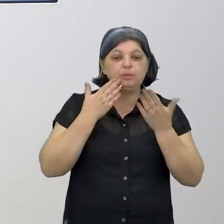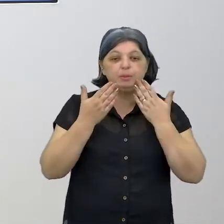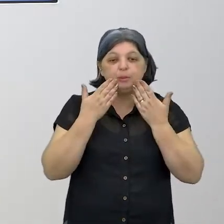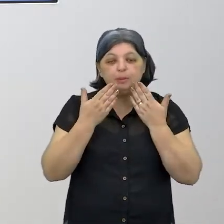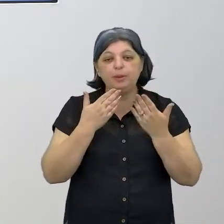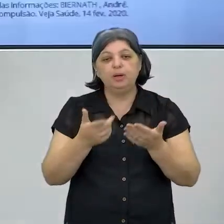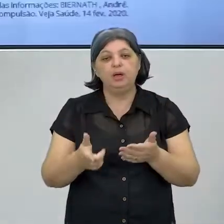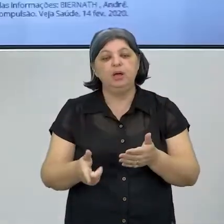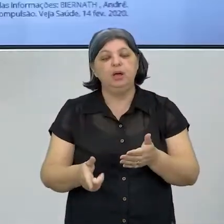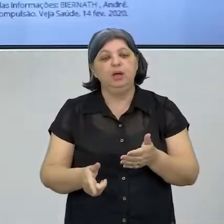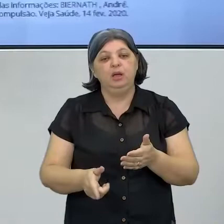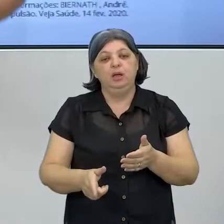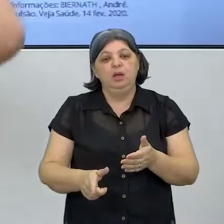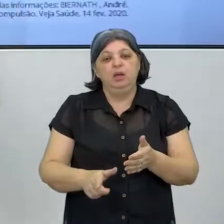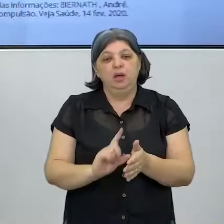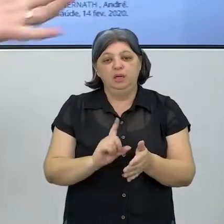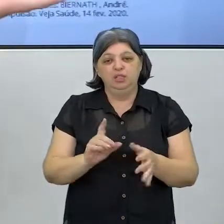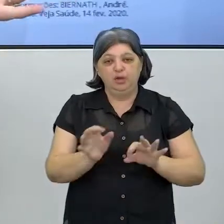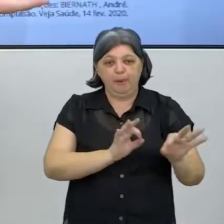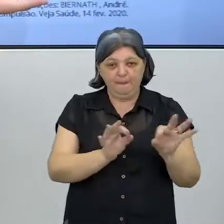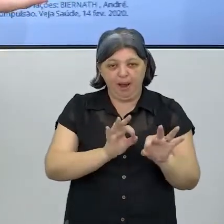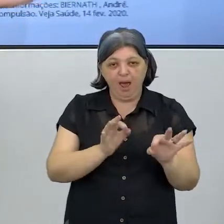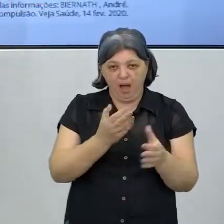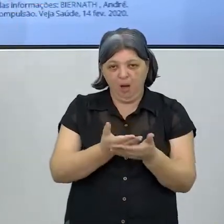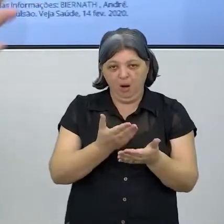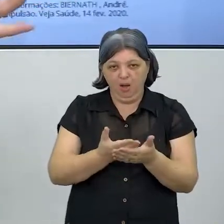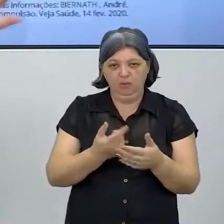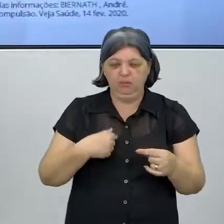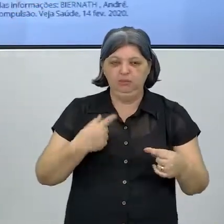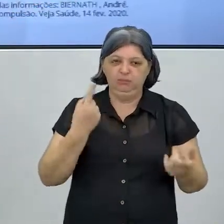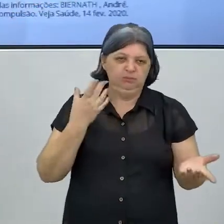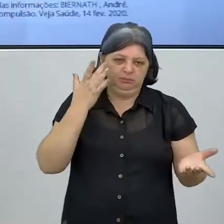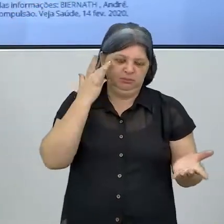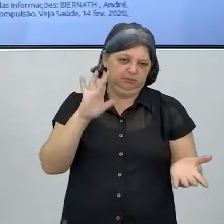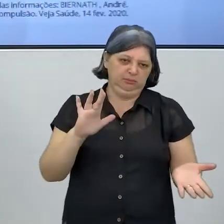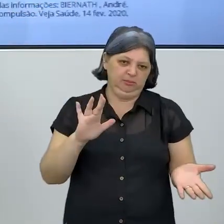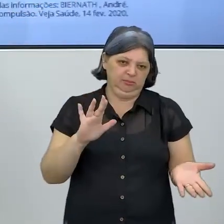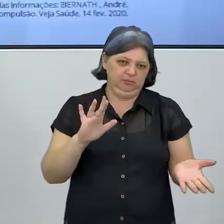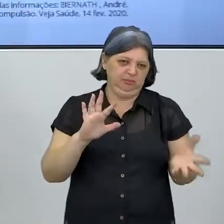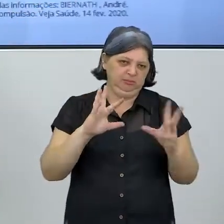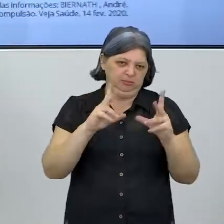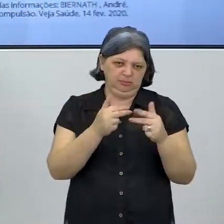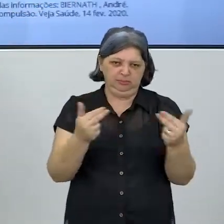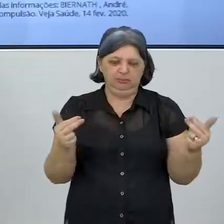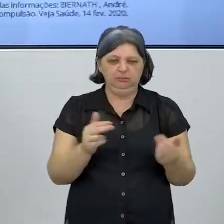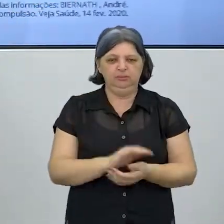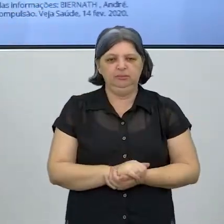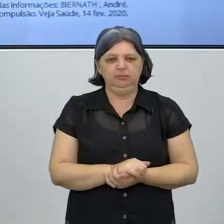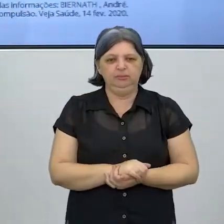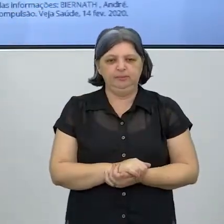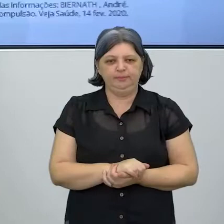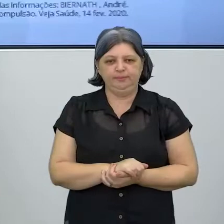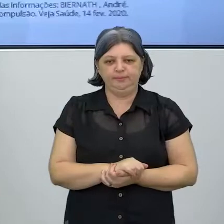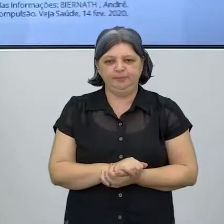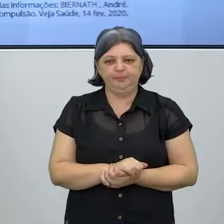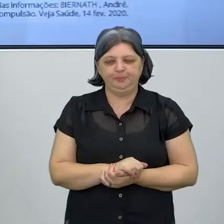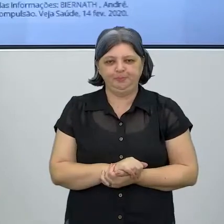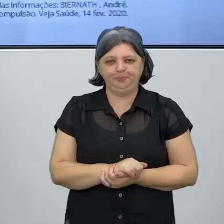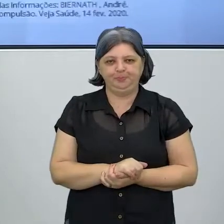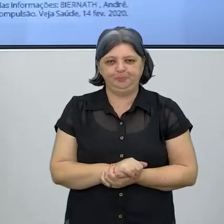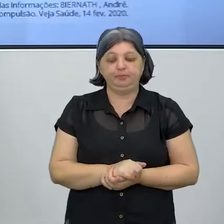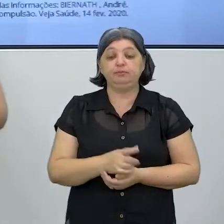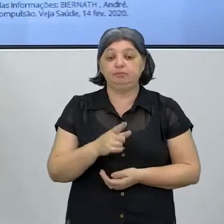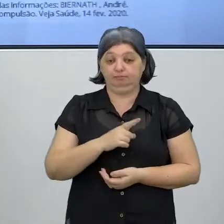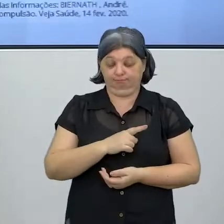aula, pra me informar também, né, gente? Porque eu também não sei, ninguém sabe de tudo nesse mundo. E, por exemplo, tem